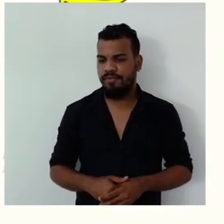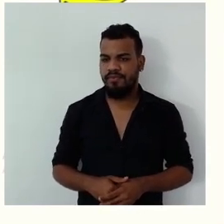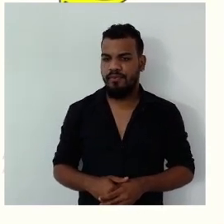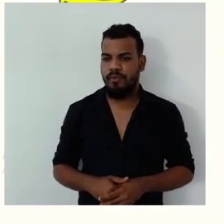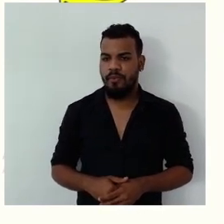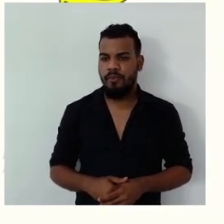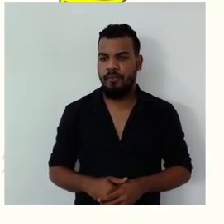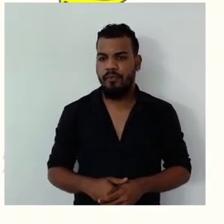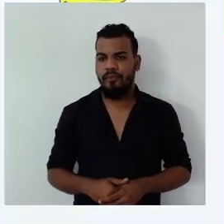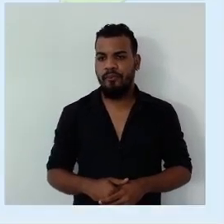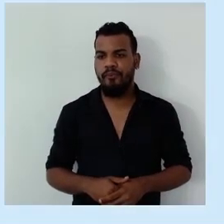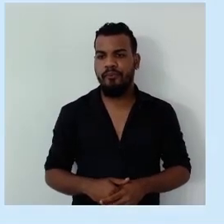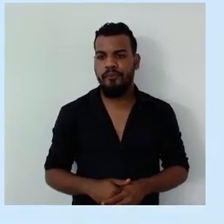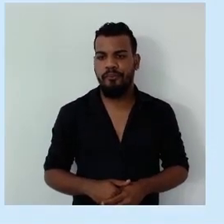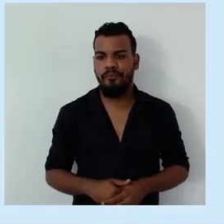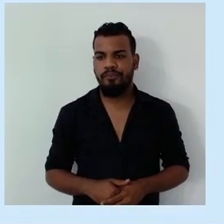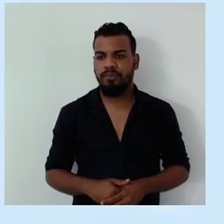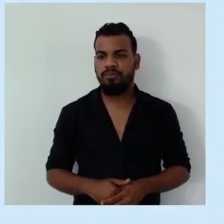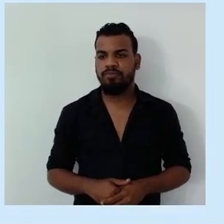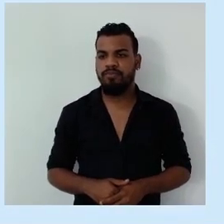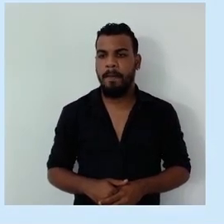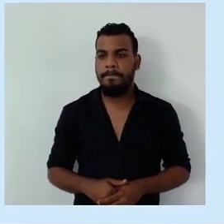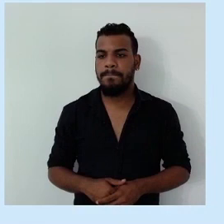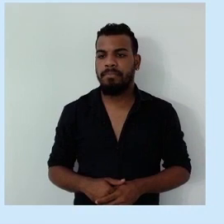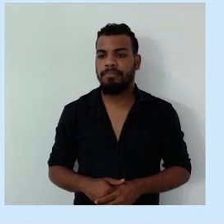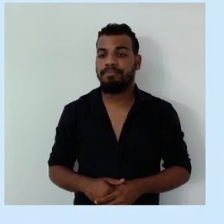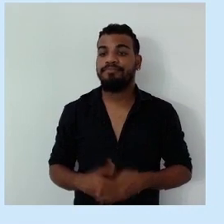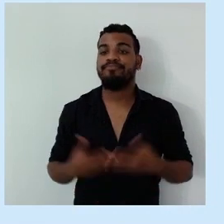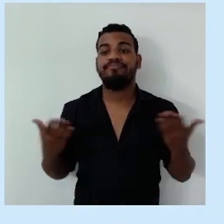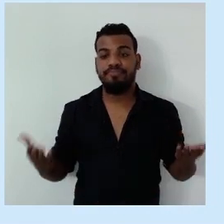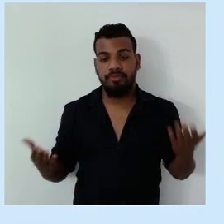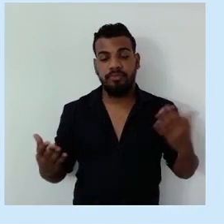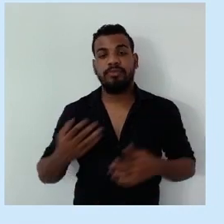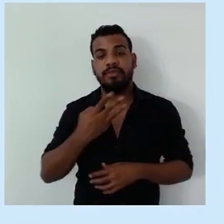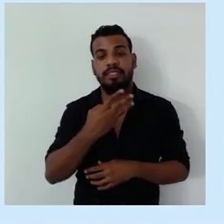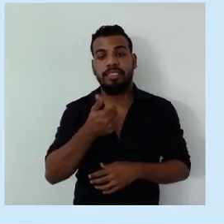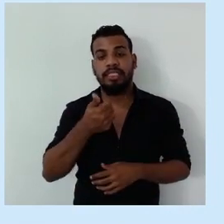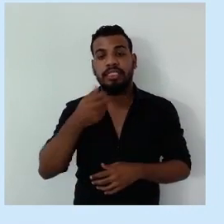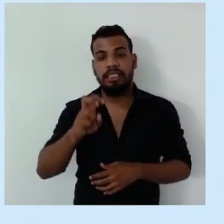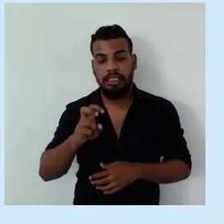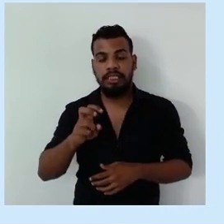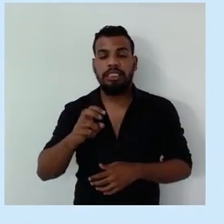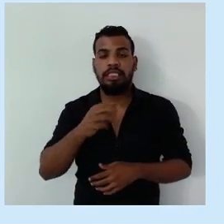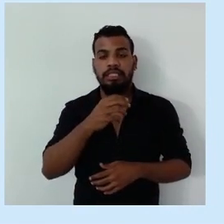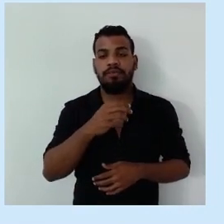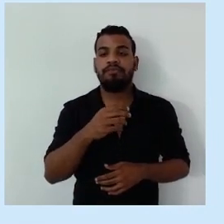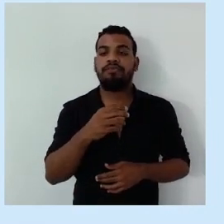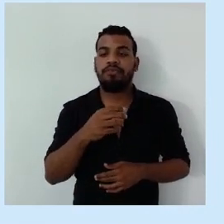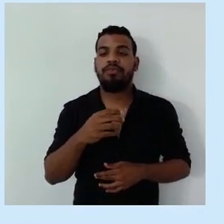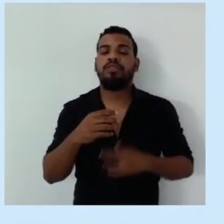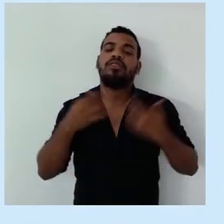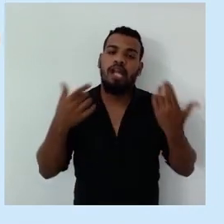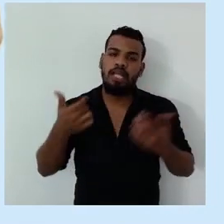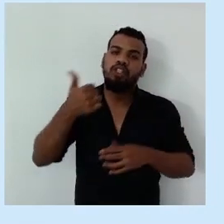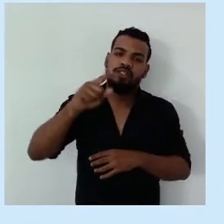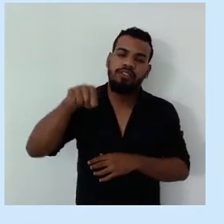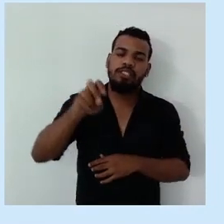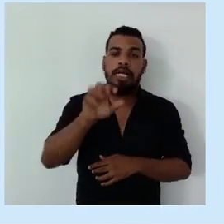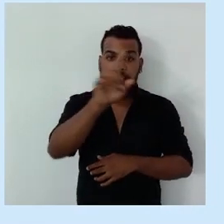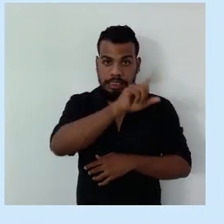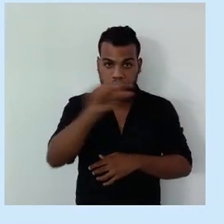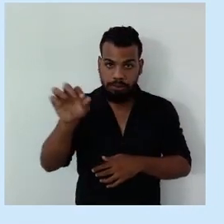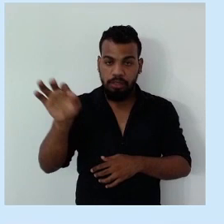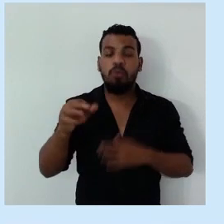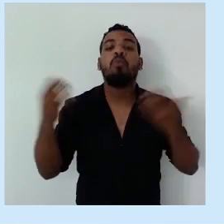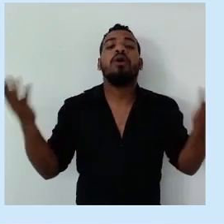2.835. Então, é o seguinte, nesse 315 equivale a 12,5. 100% equivale a